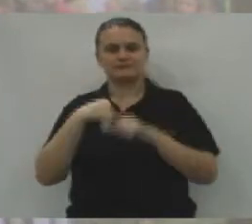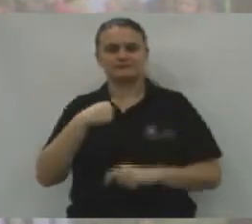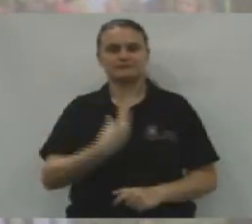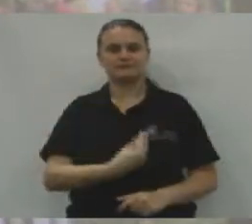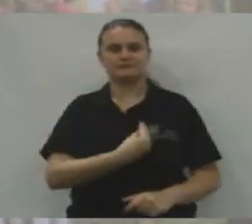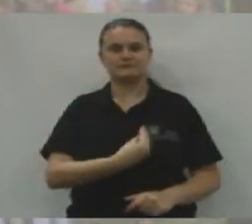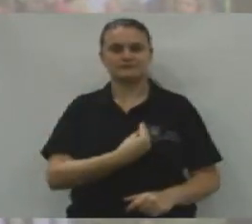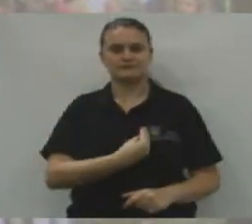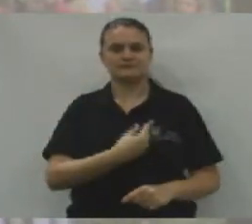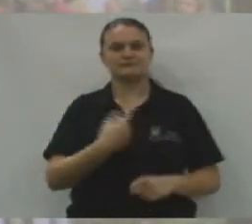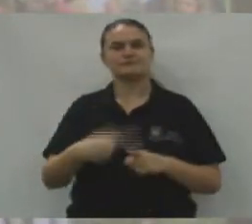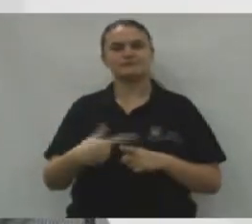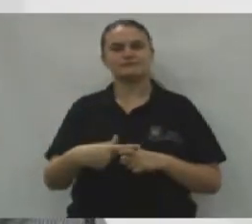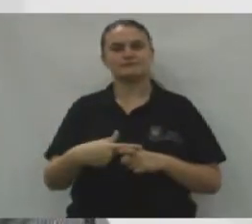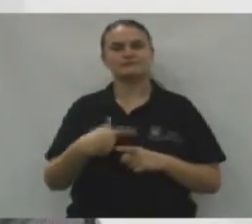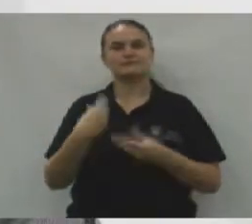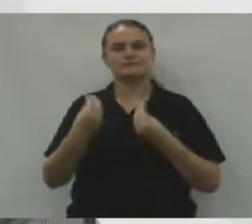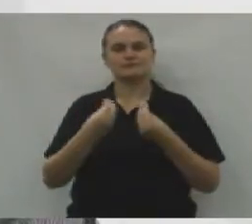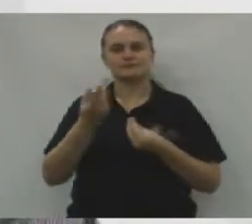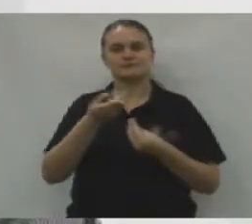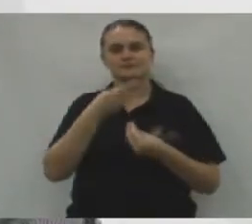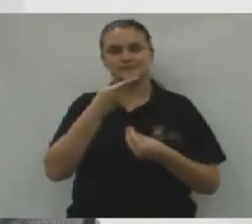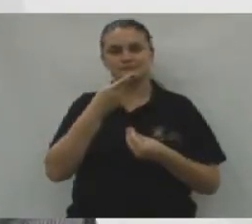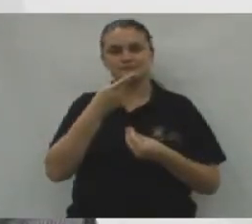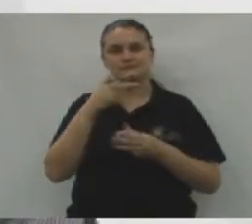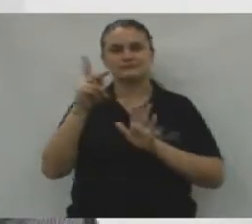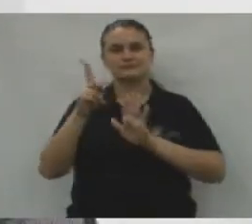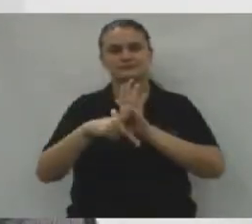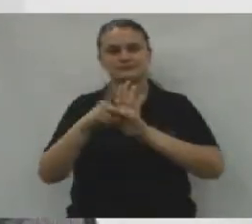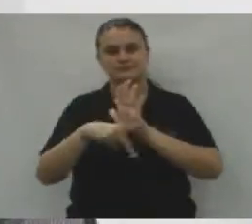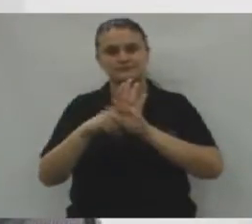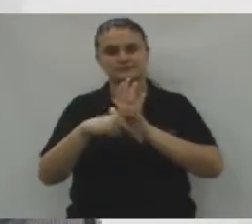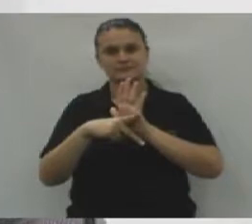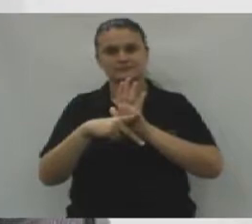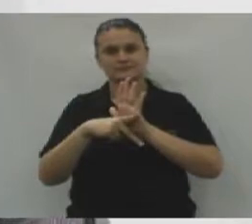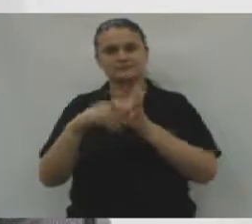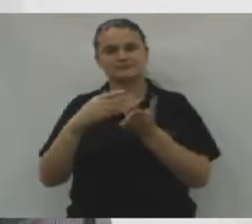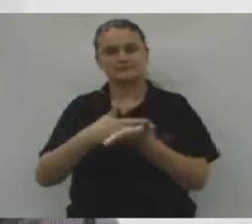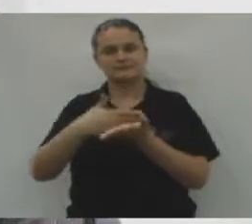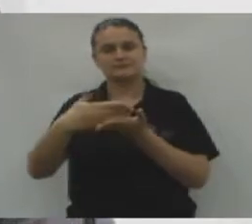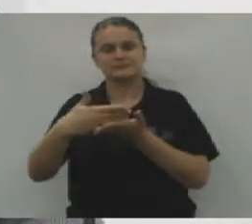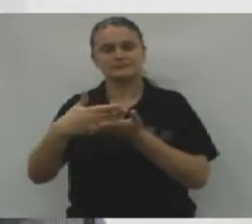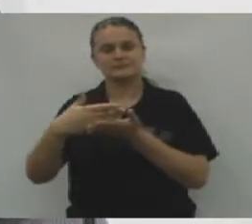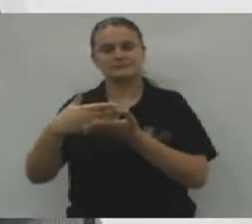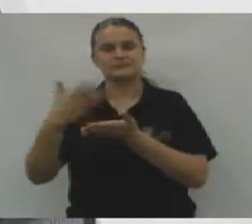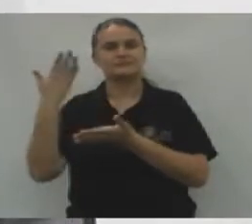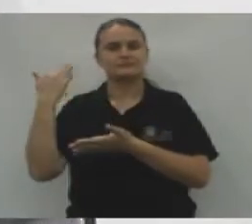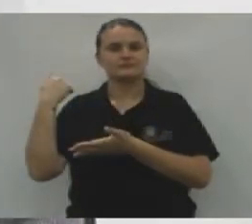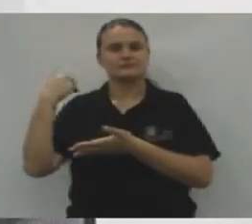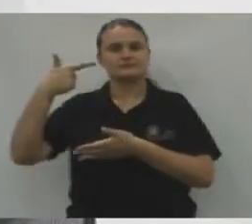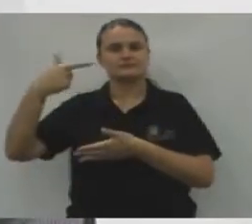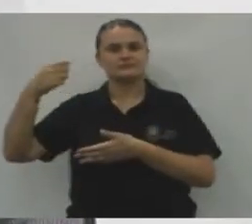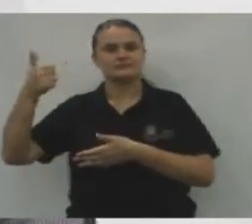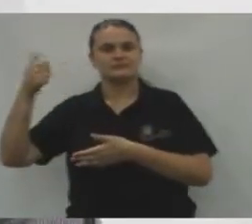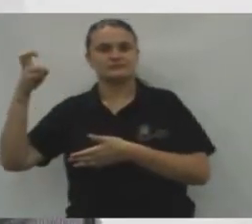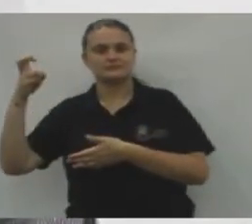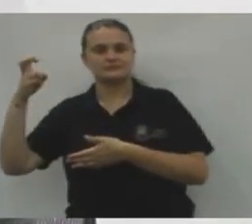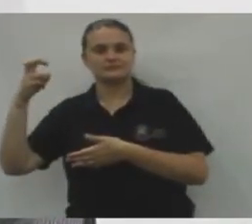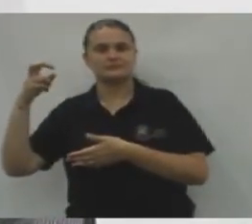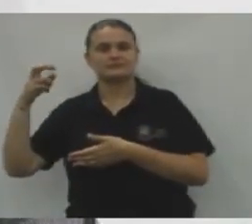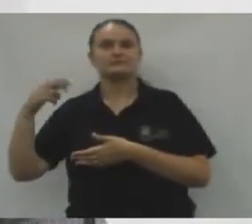presente nas fotos, porque, como eu falei anteriormente, o projeto foi iniciado antes de eu assumir a